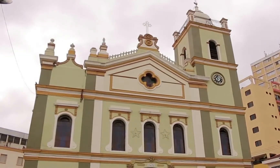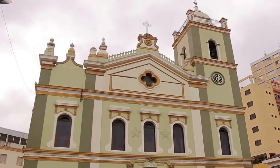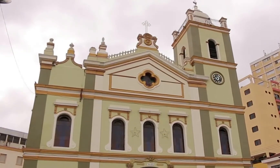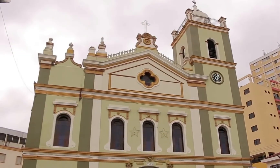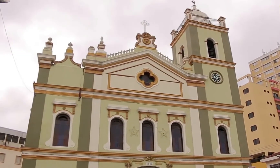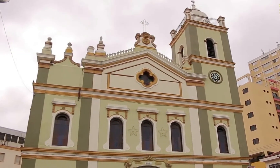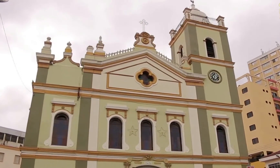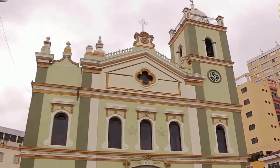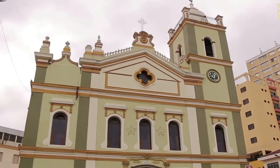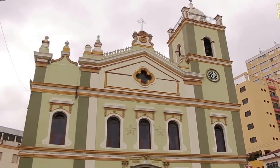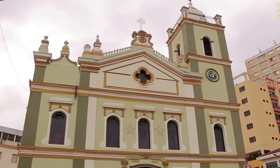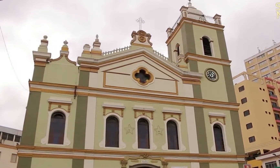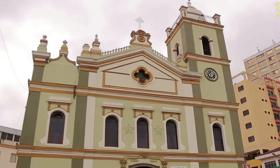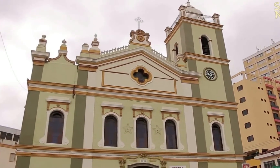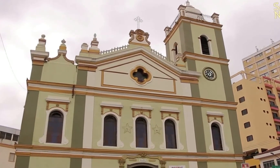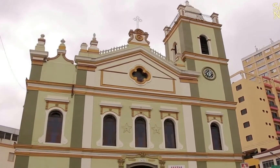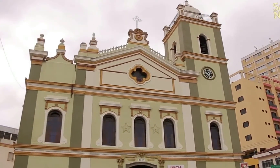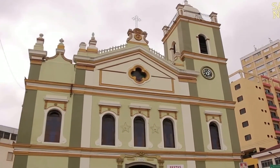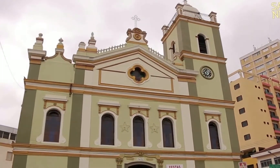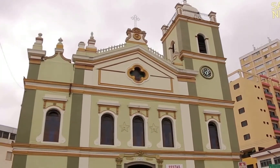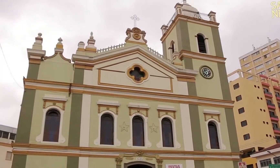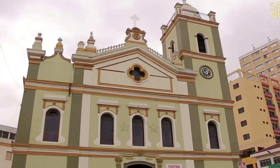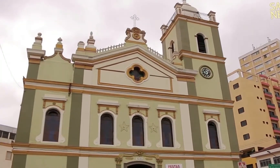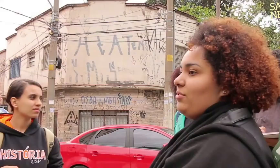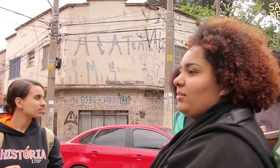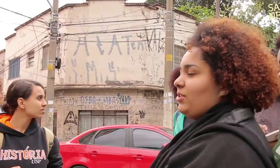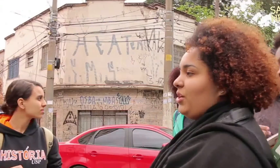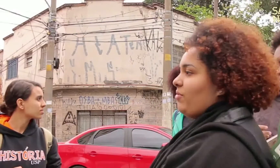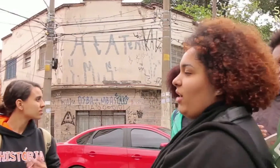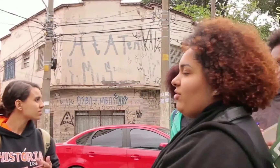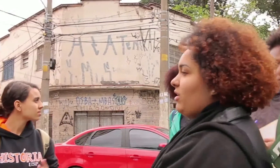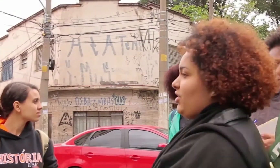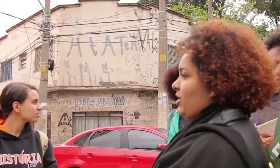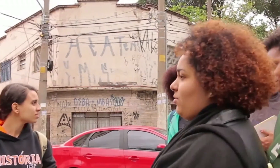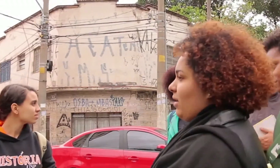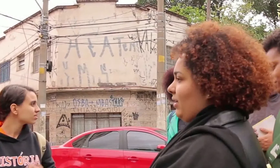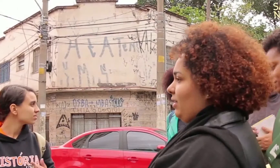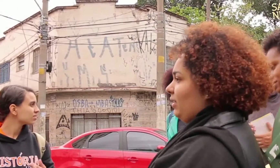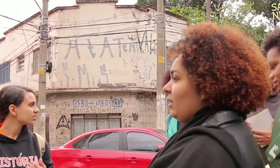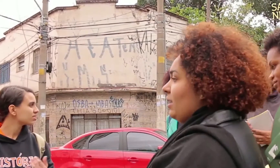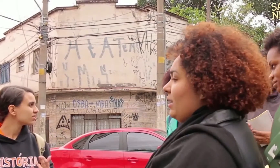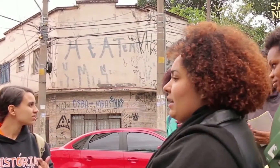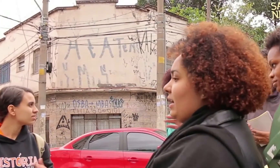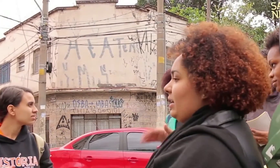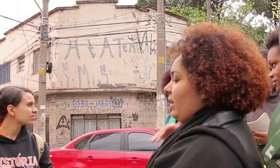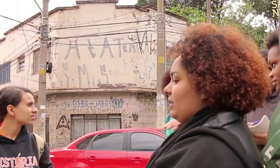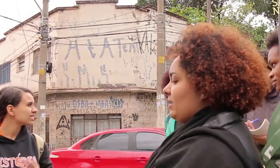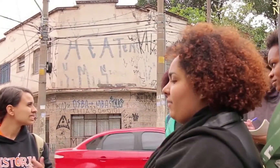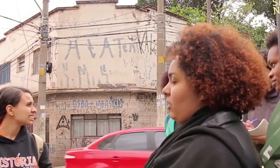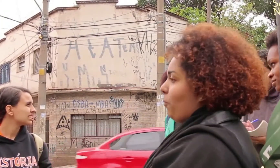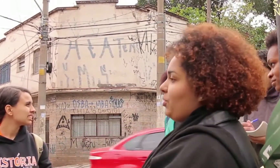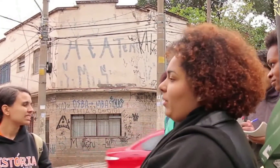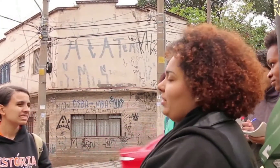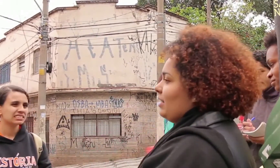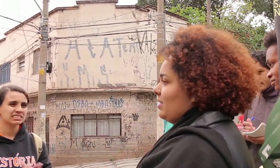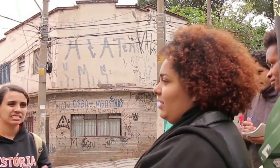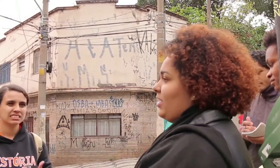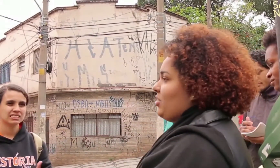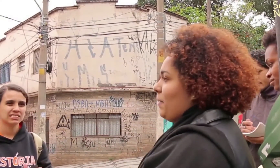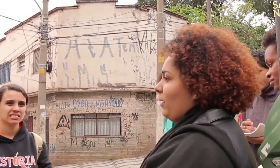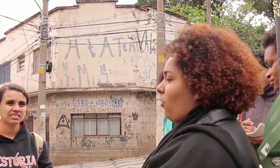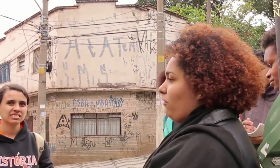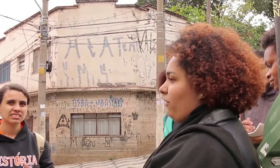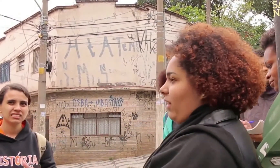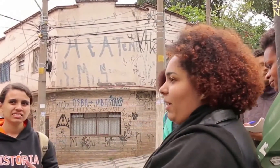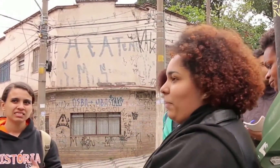Questão da igreja, né? Eles trabalhavam nesse pátio, tinha um engenho de cana-de-açúcar aqui. E aí eles não podiam entrar nessa